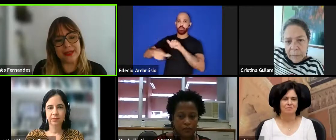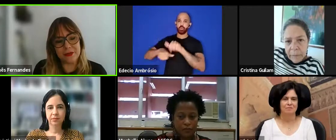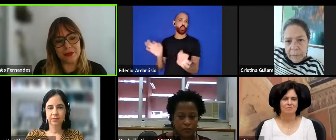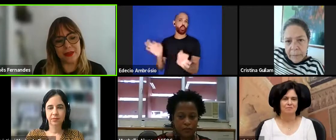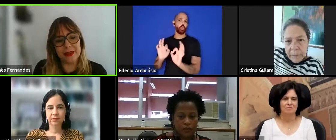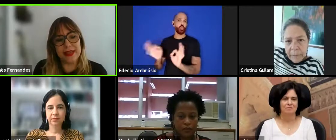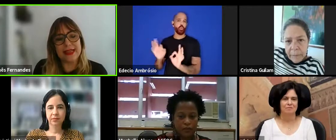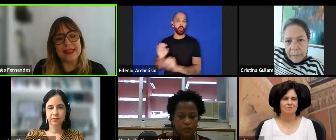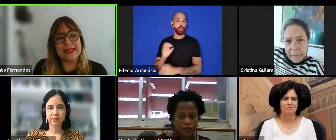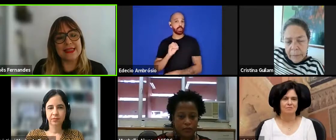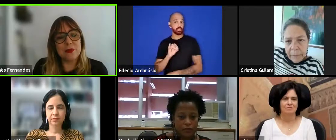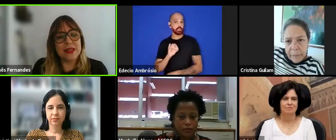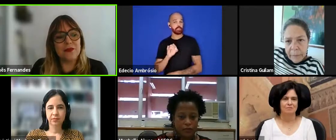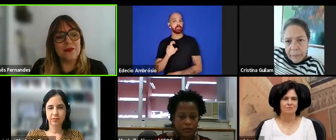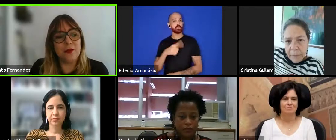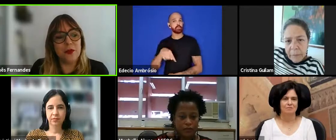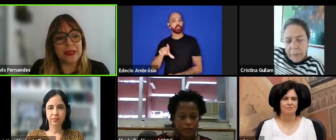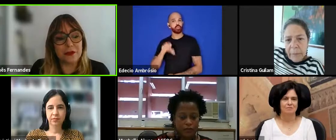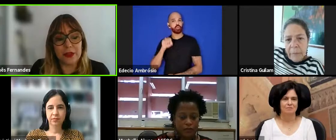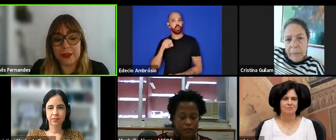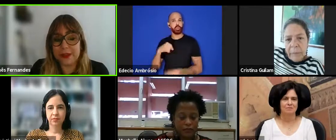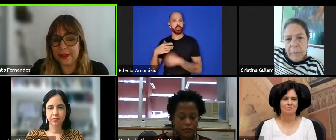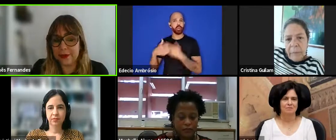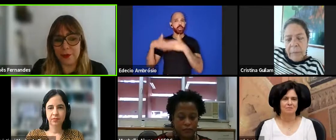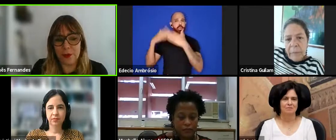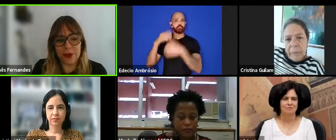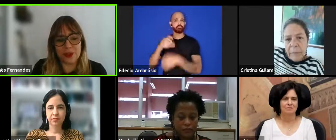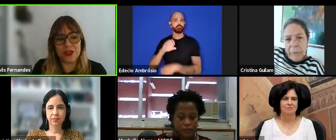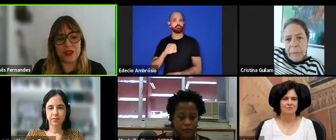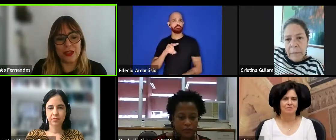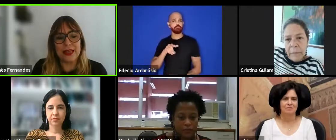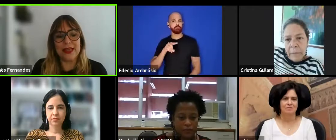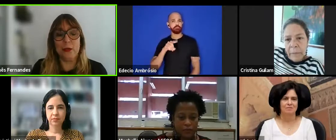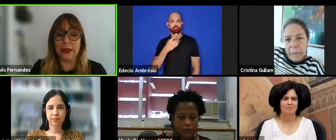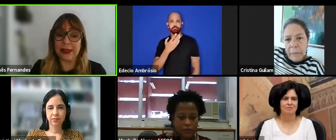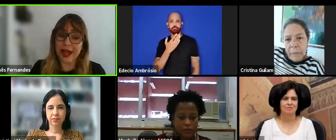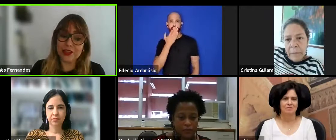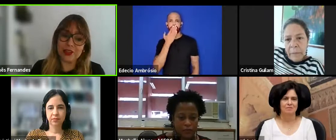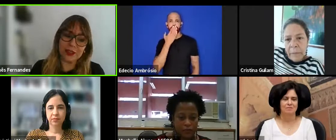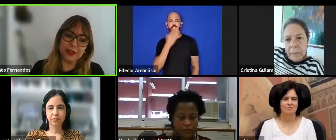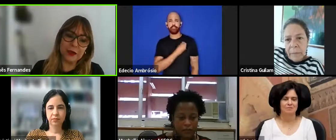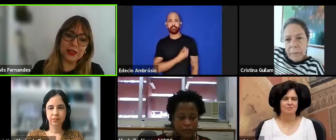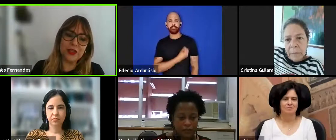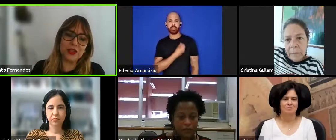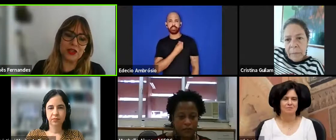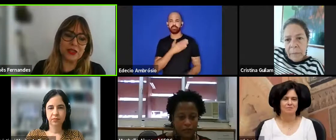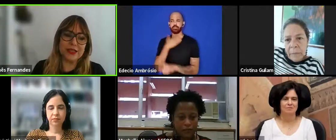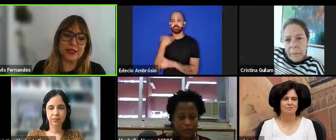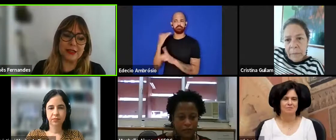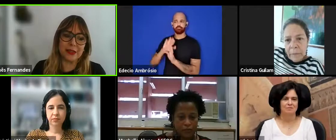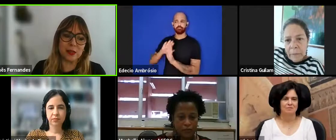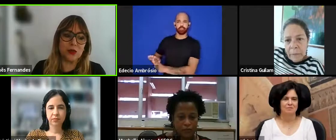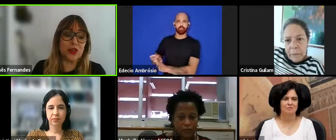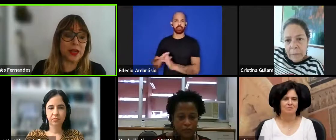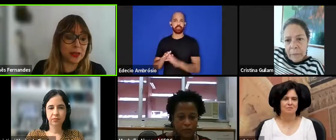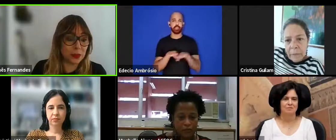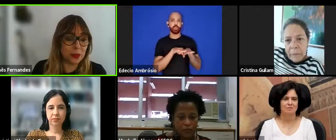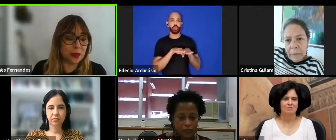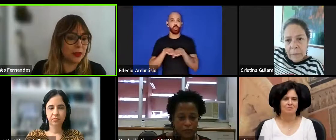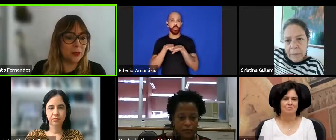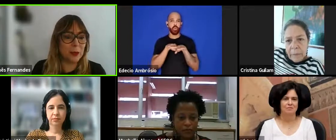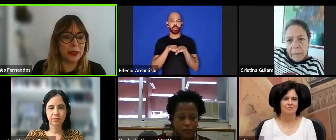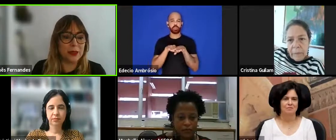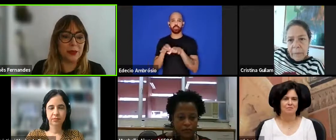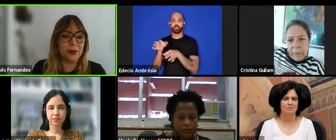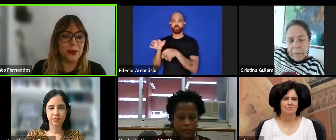é progressiva, se estamos a favor da vida e não da morte, da equidade e não da injustiça, do